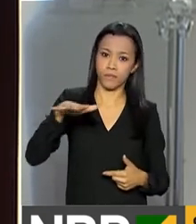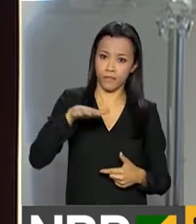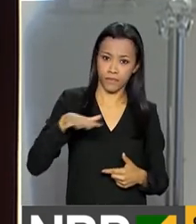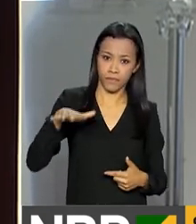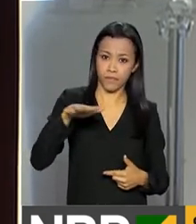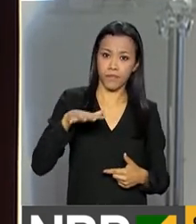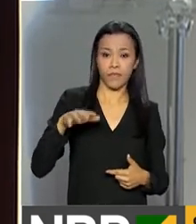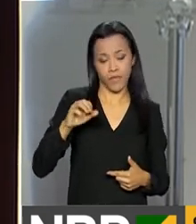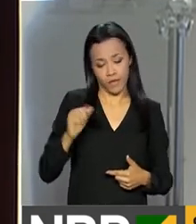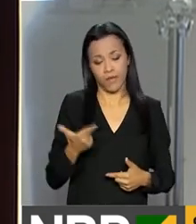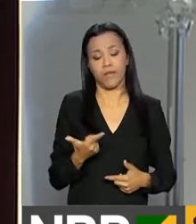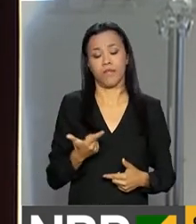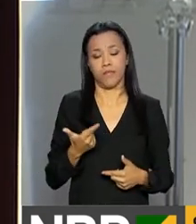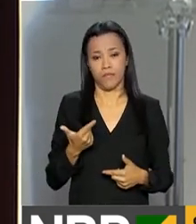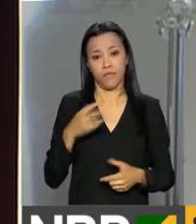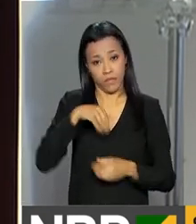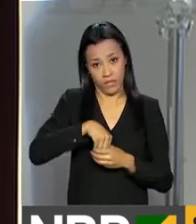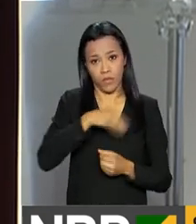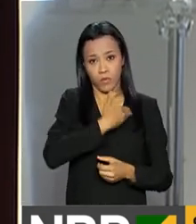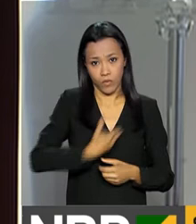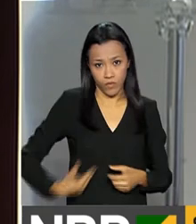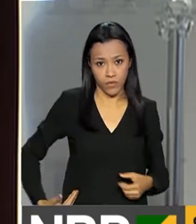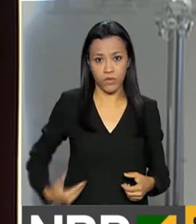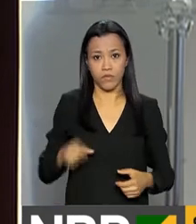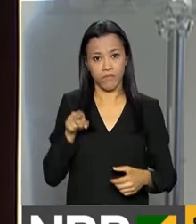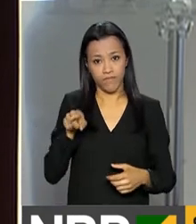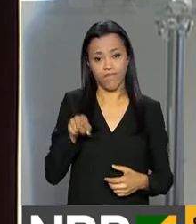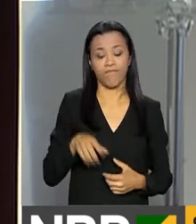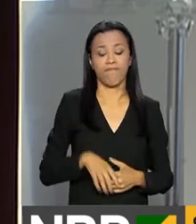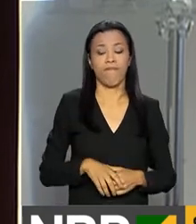existem áreas que, claro, que haverá